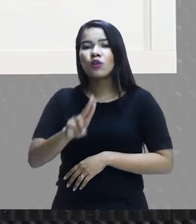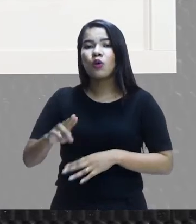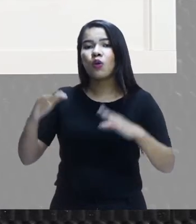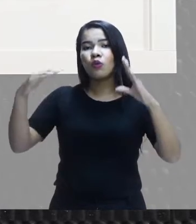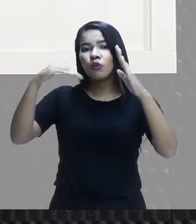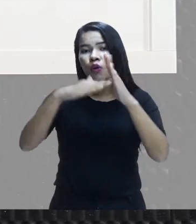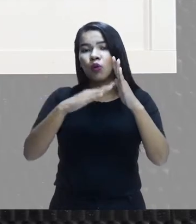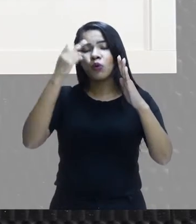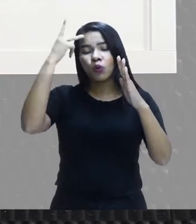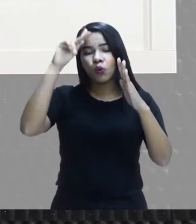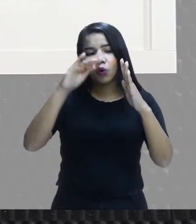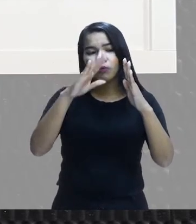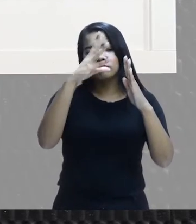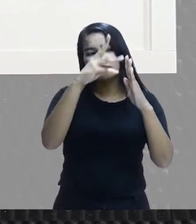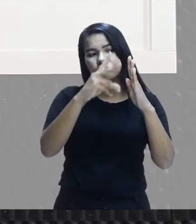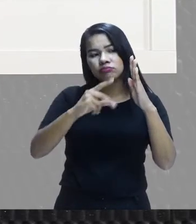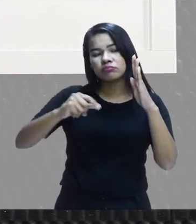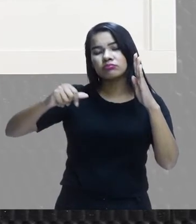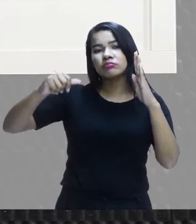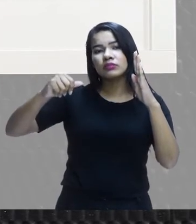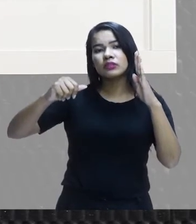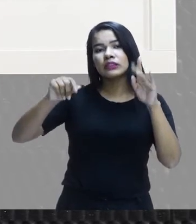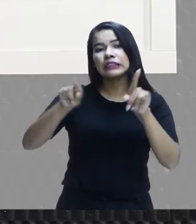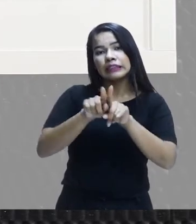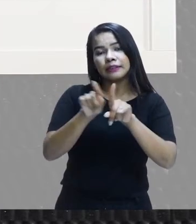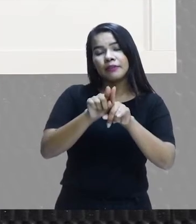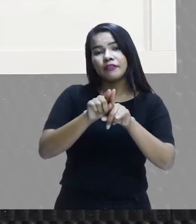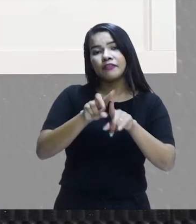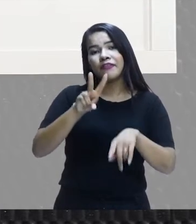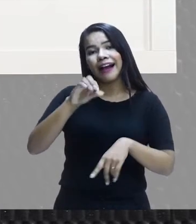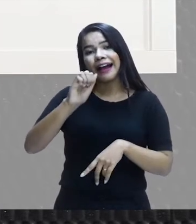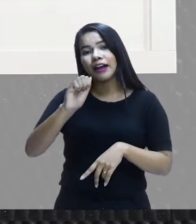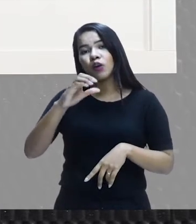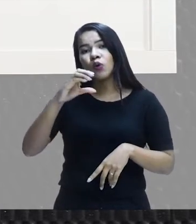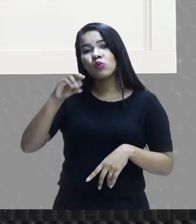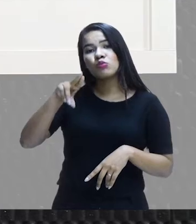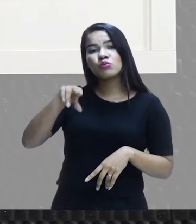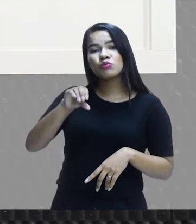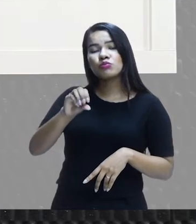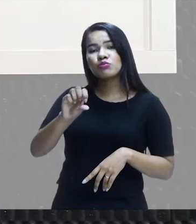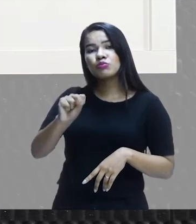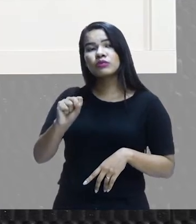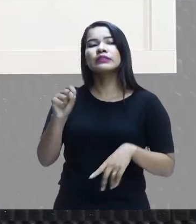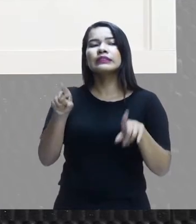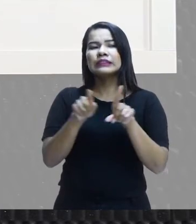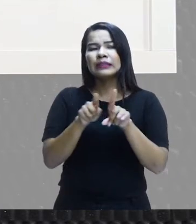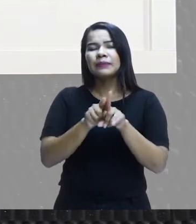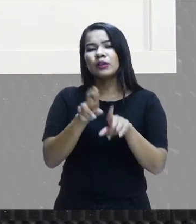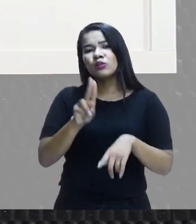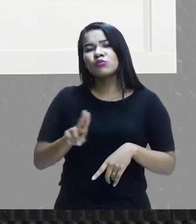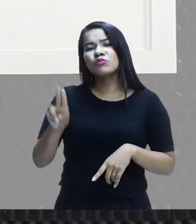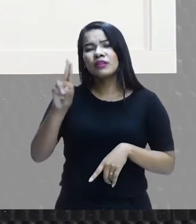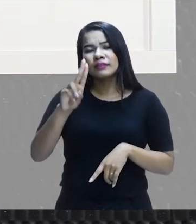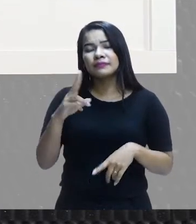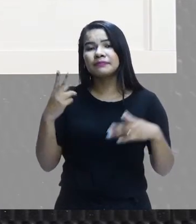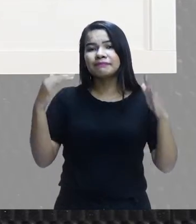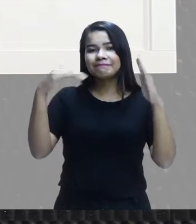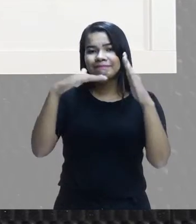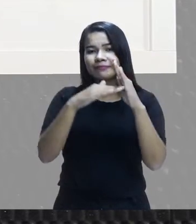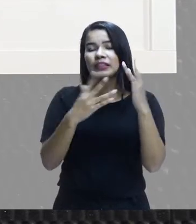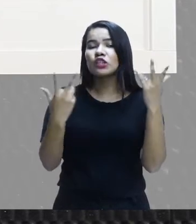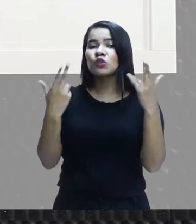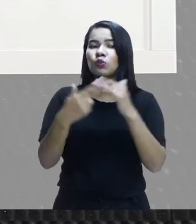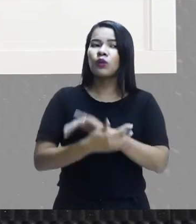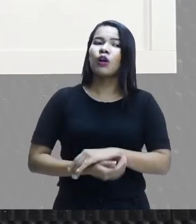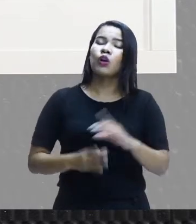órgãos de filtração para o ser humano, os vacúolos contráteis ou pulsáteis, eles funcionam como uma espécie de rim.